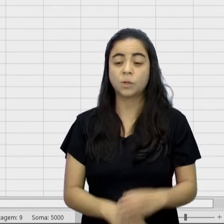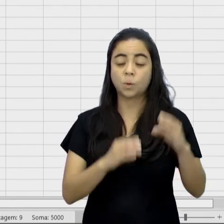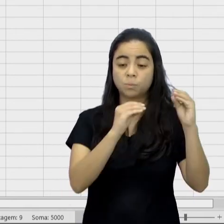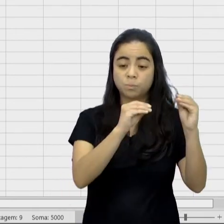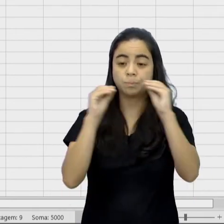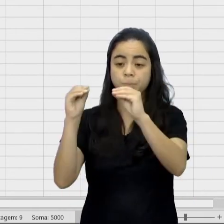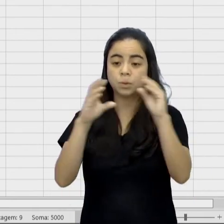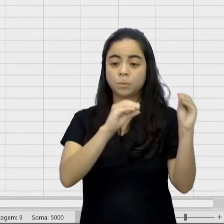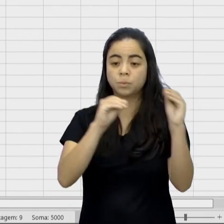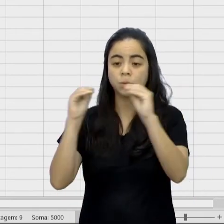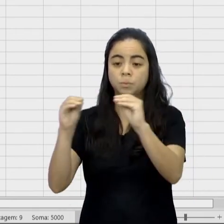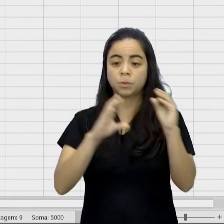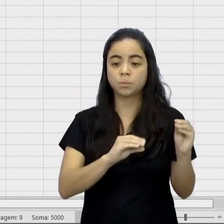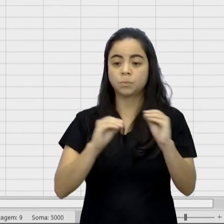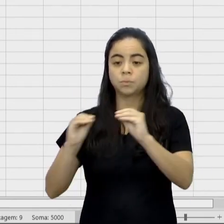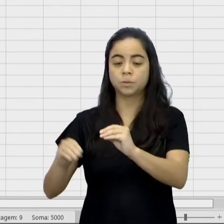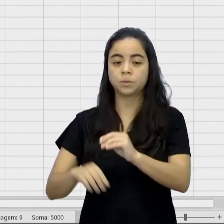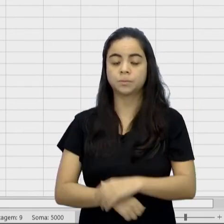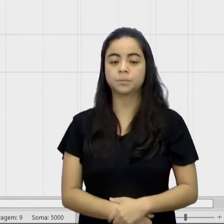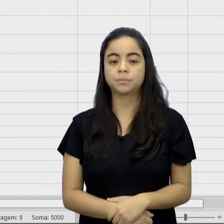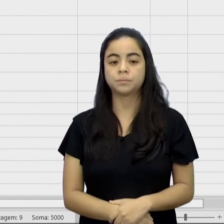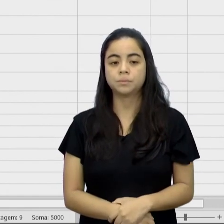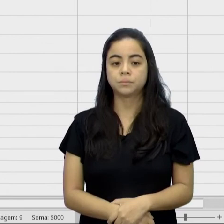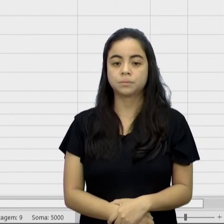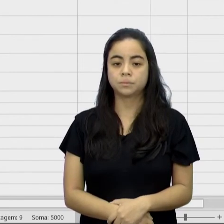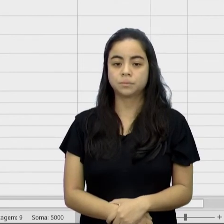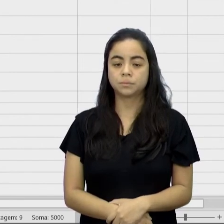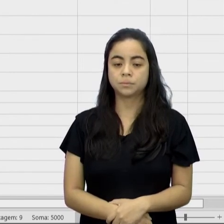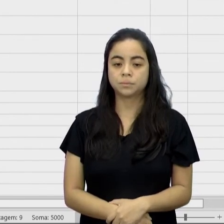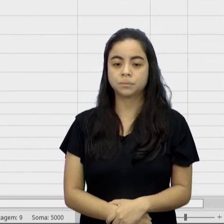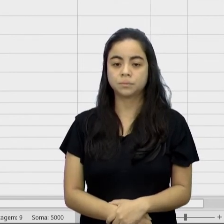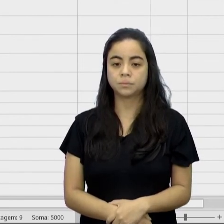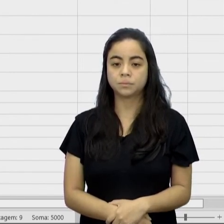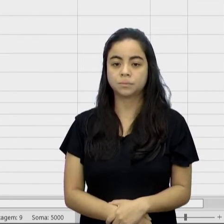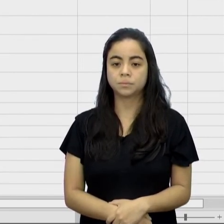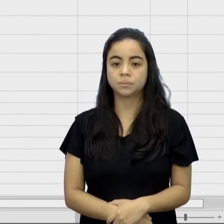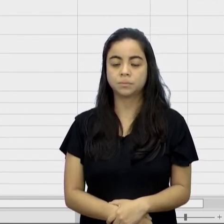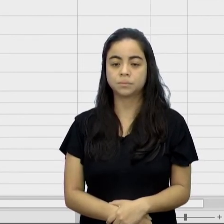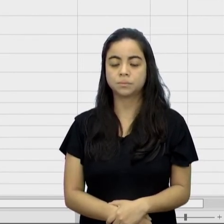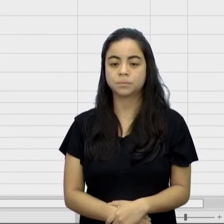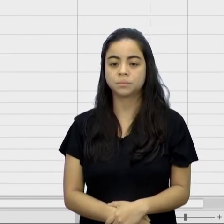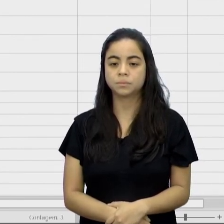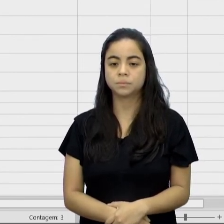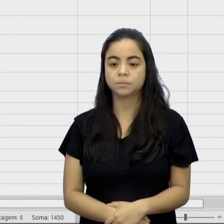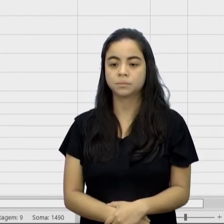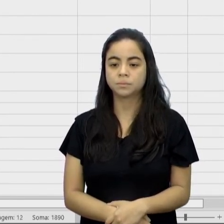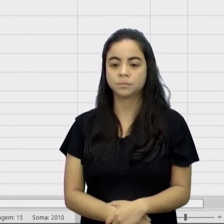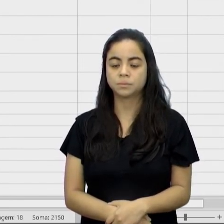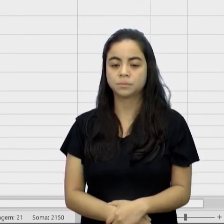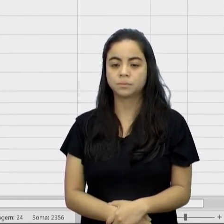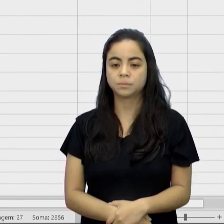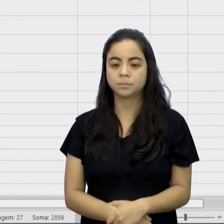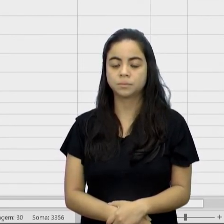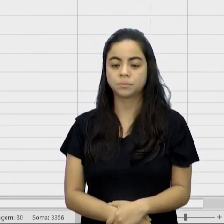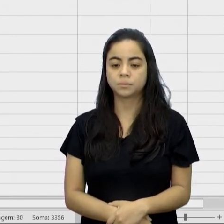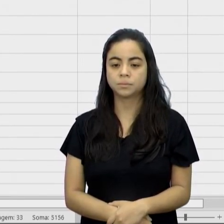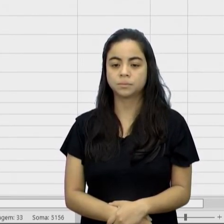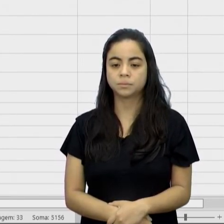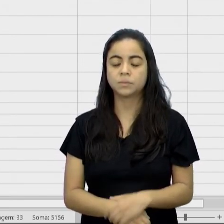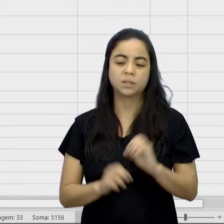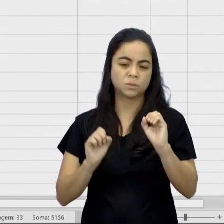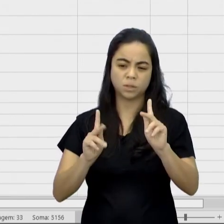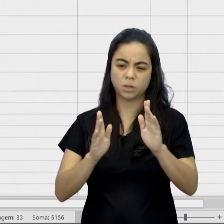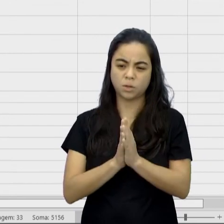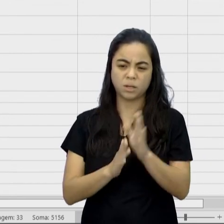só até antes da autossoma, tá? Porque a fórmula é a autossoma. Então, mas você vê,